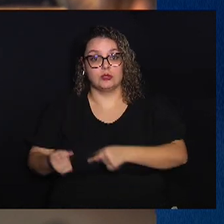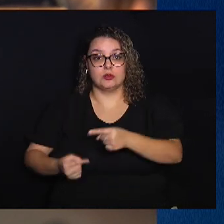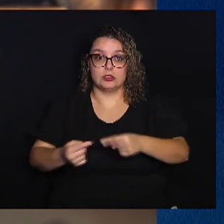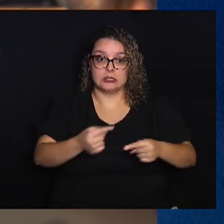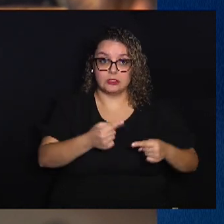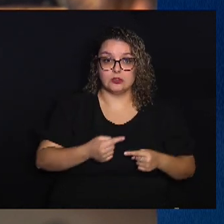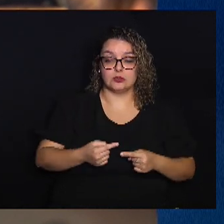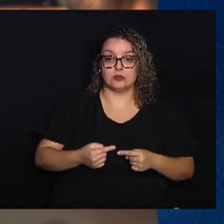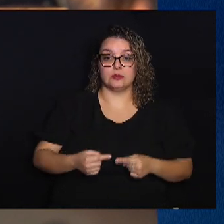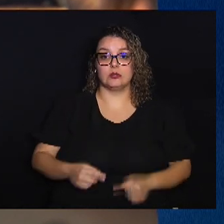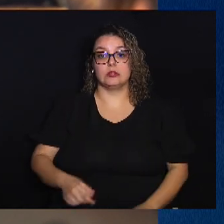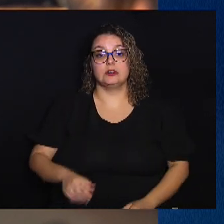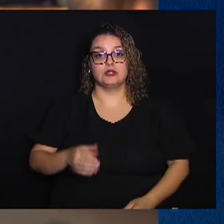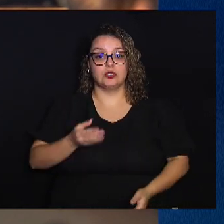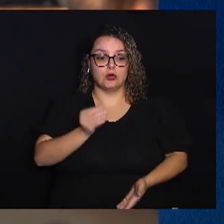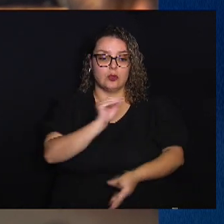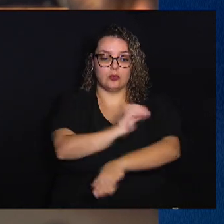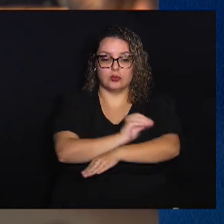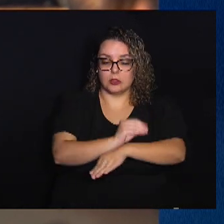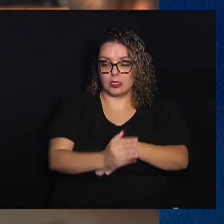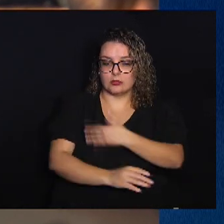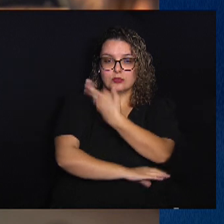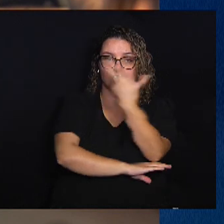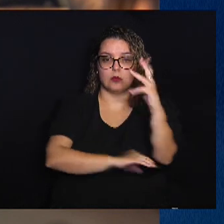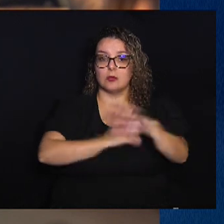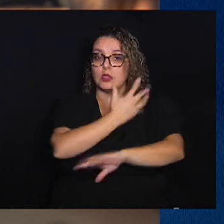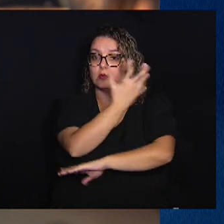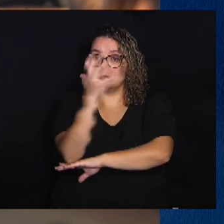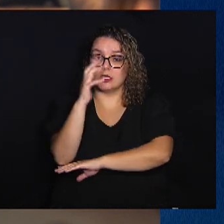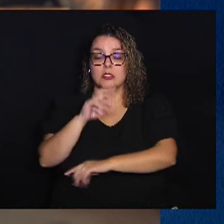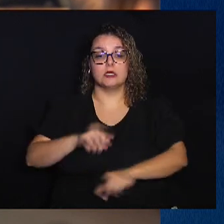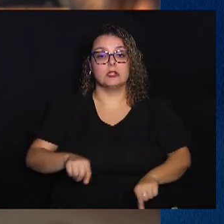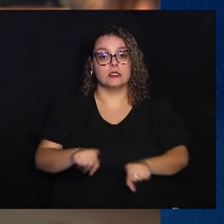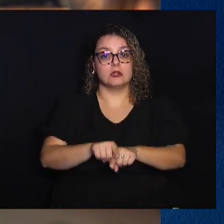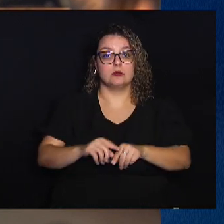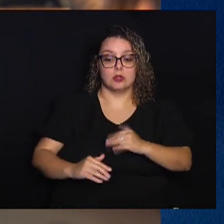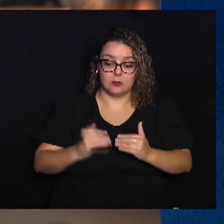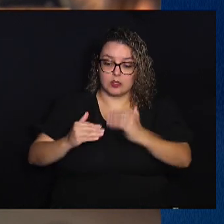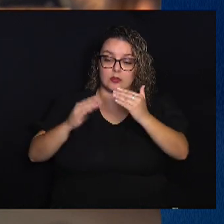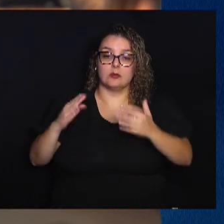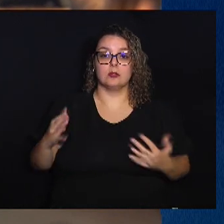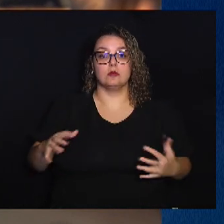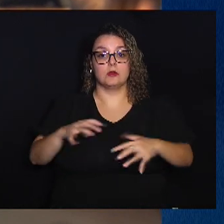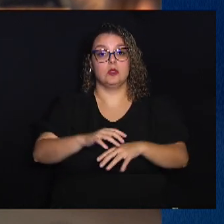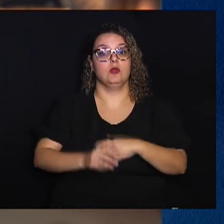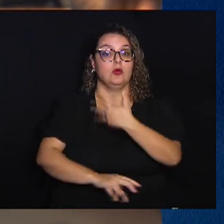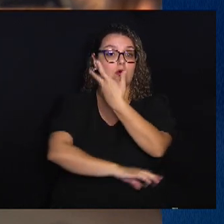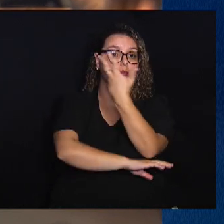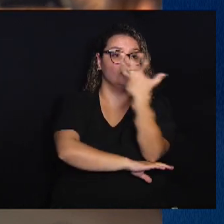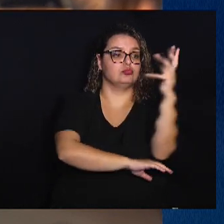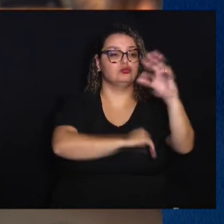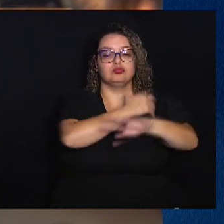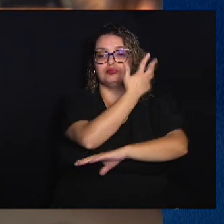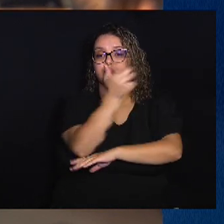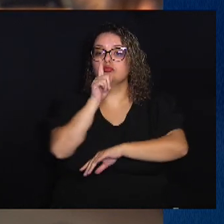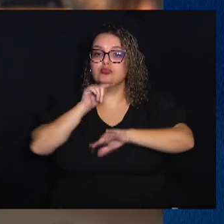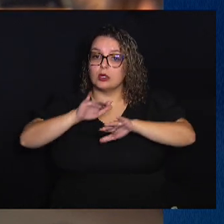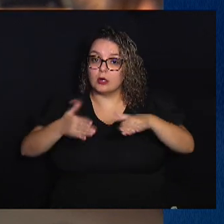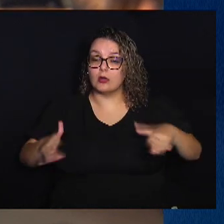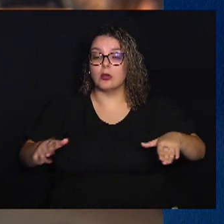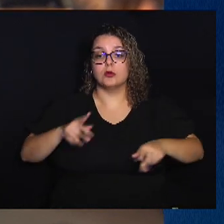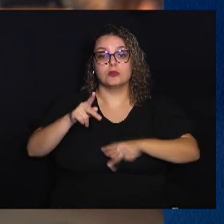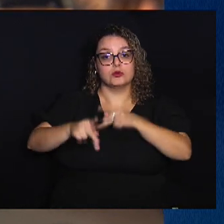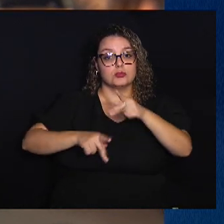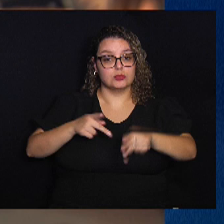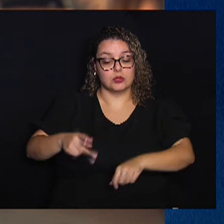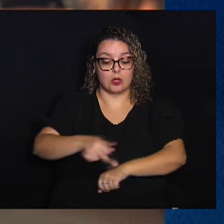discutidos estavam a conservação da natureza e a recuperação da biodiversidade, como florestas e oceanos. Os países